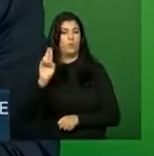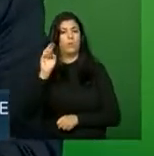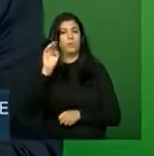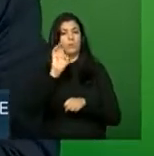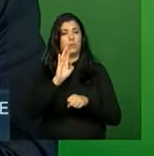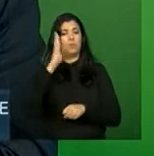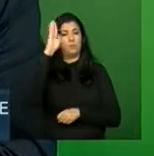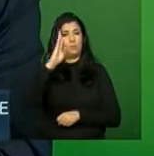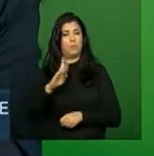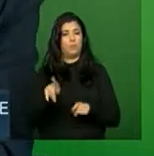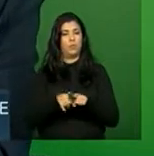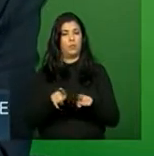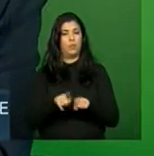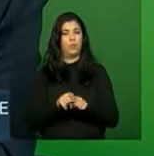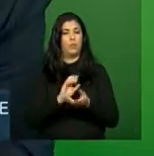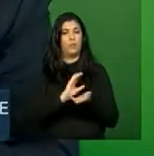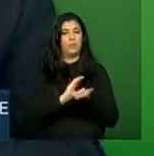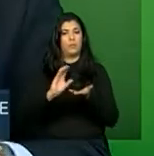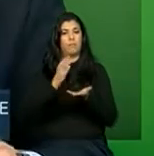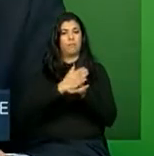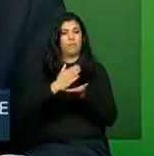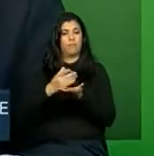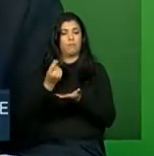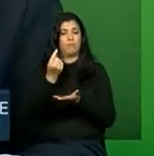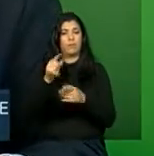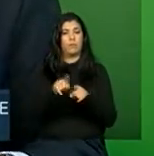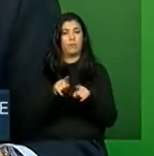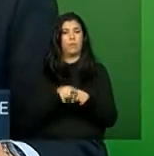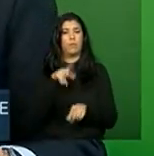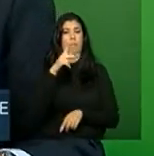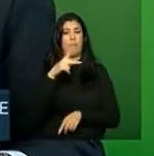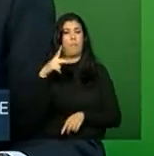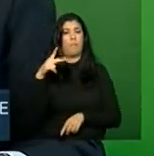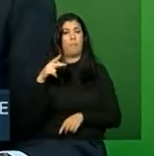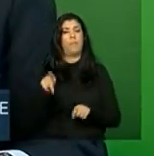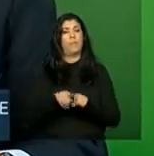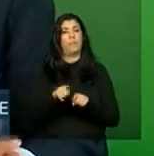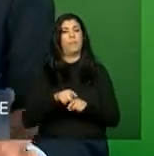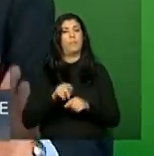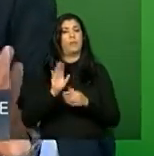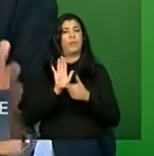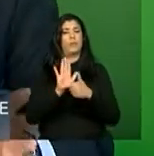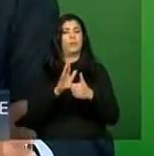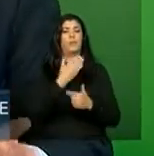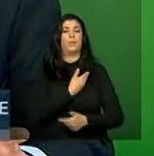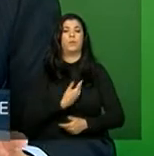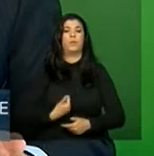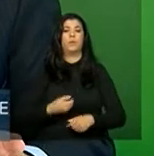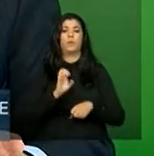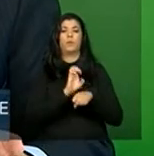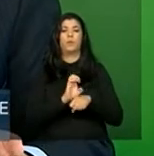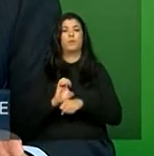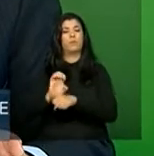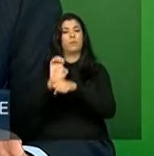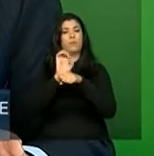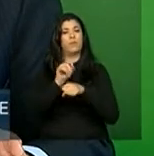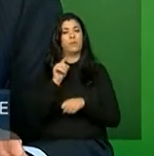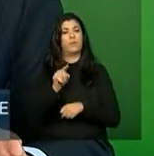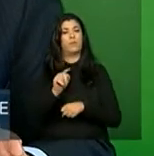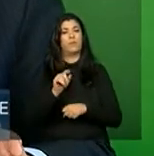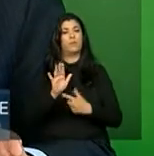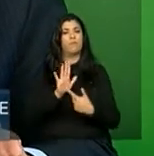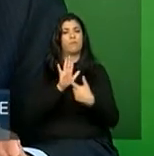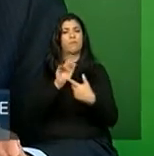alguma forma de pp e também contrapartida do Governo do Estado tão Esse é uma